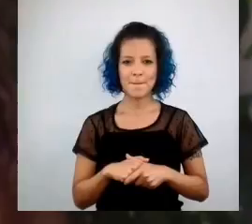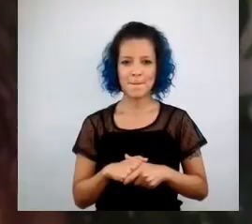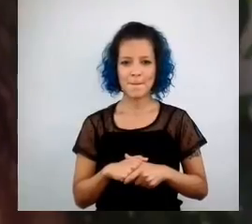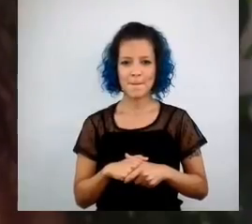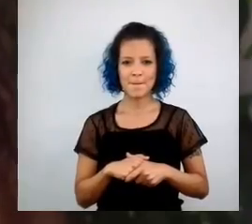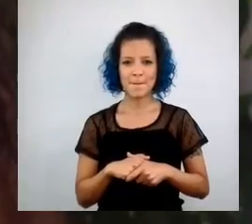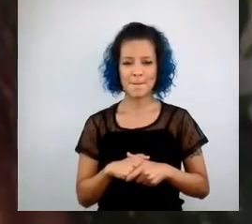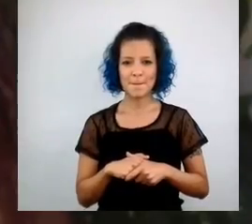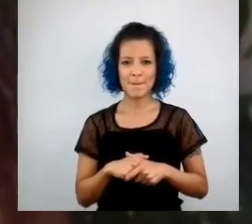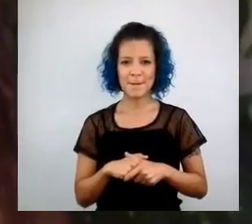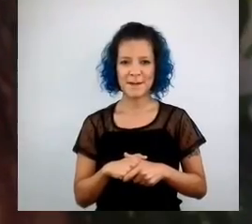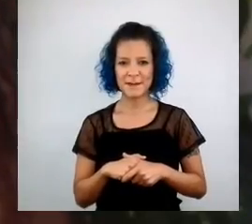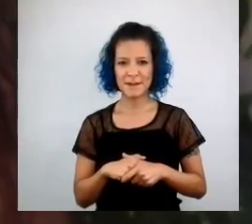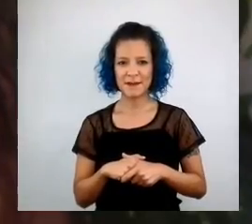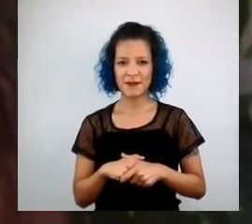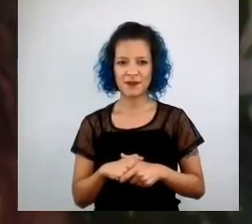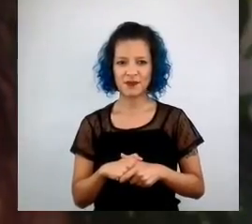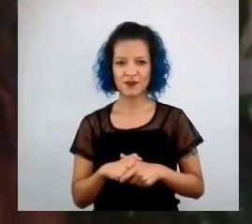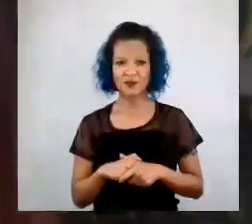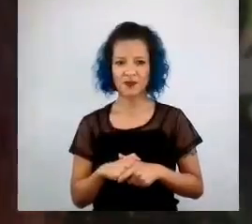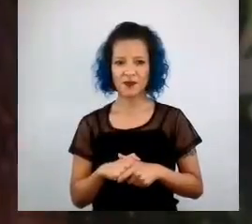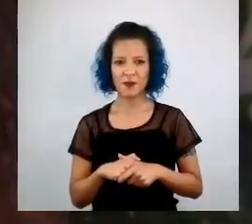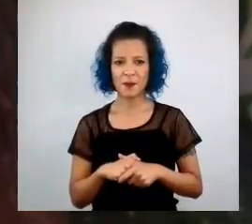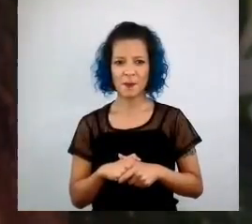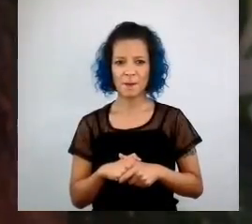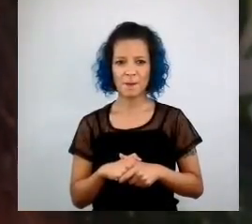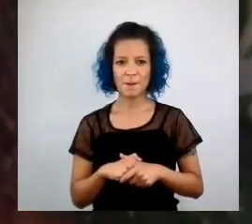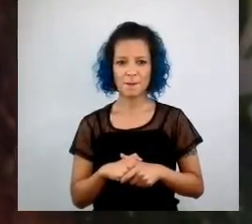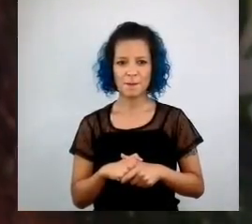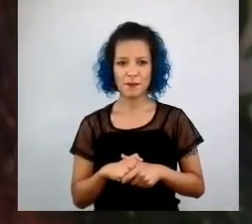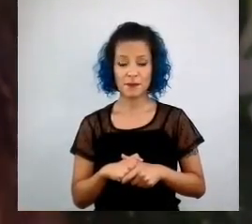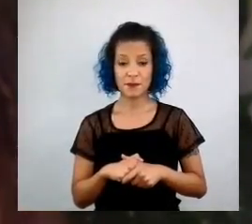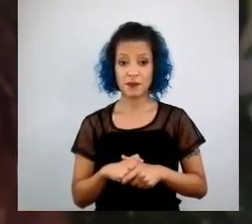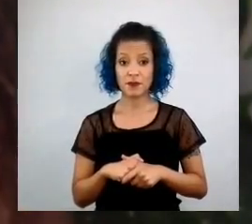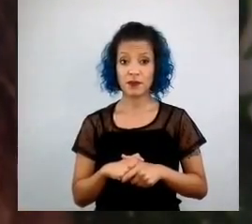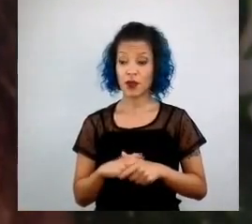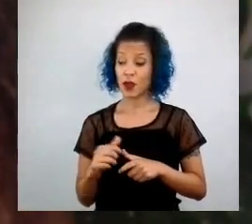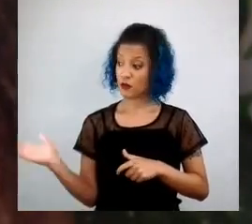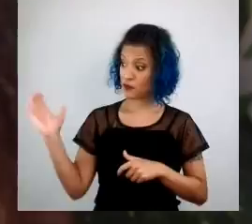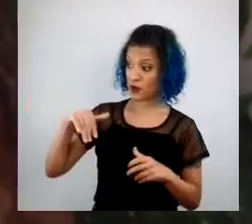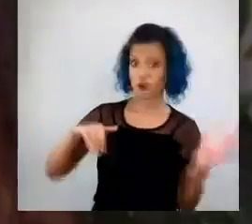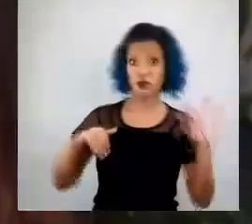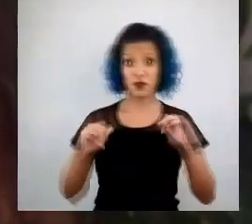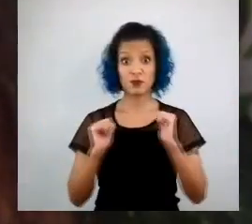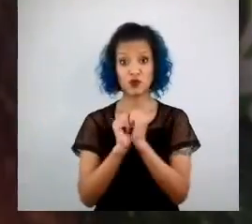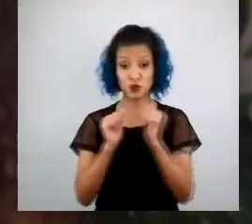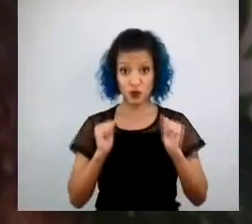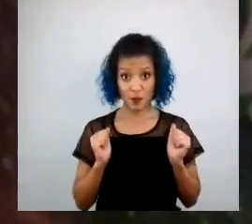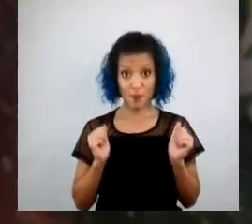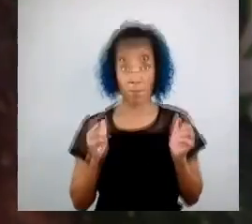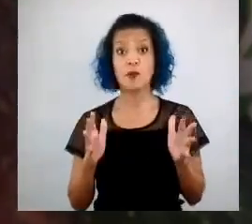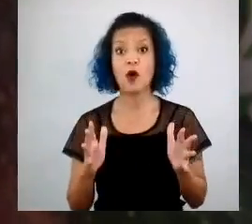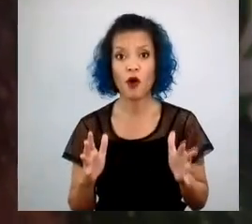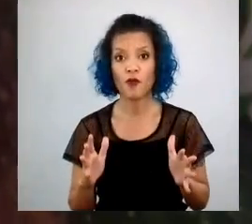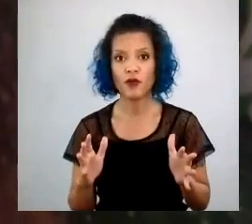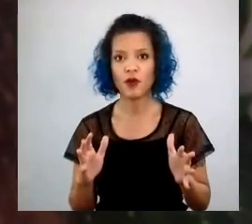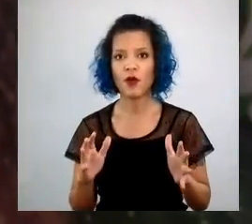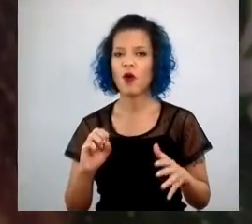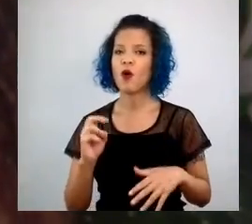ou a gente se move junto, ou a gente não se move.